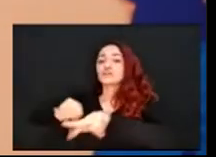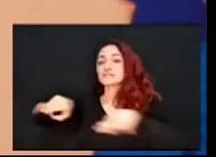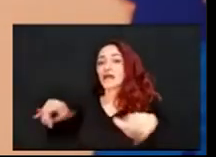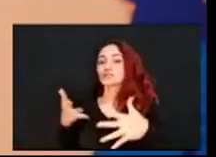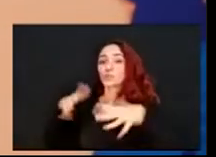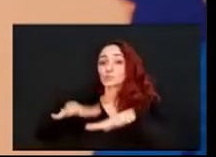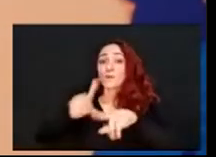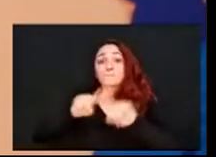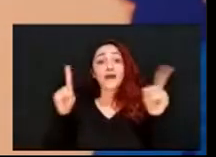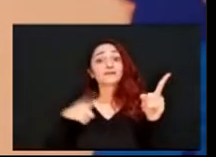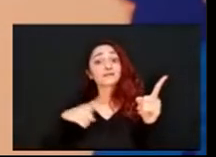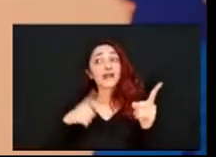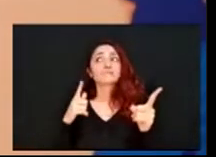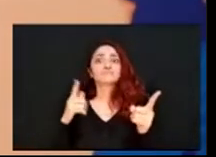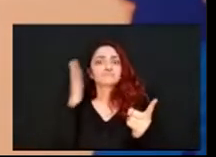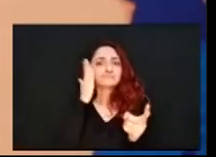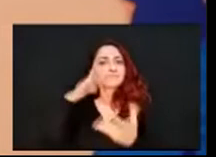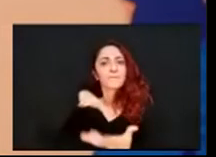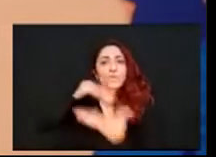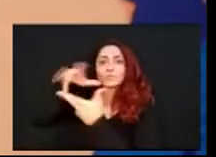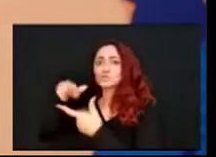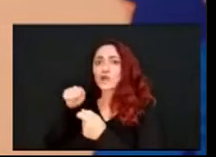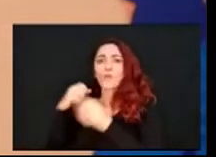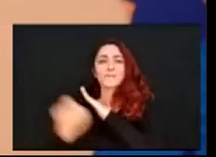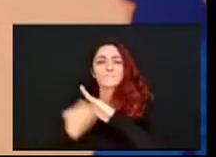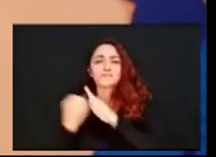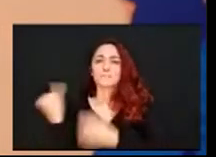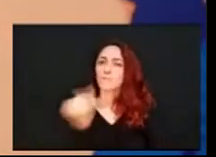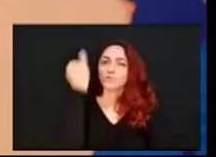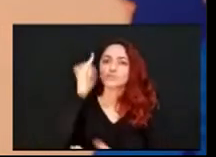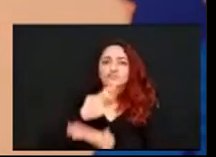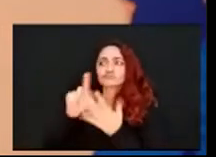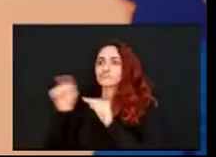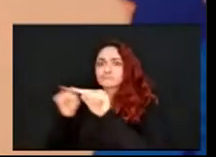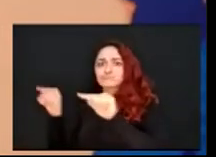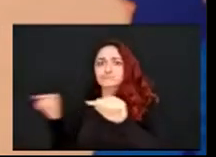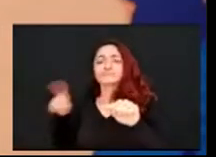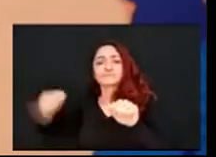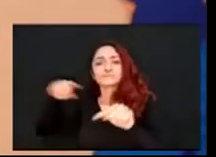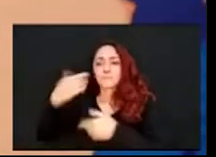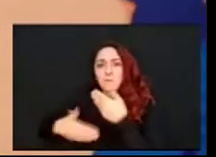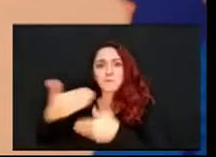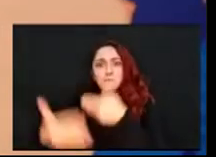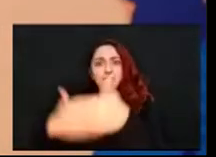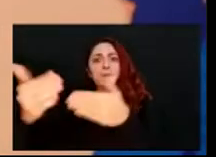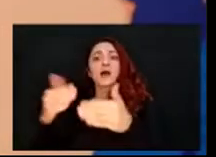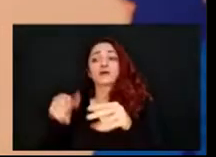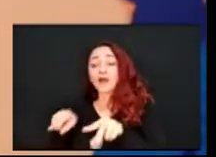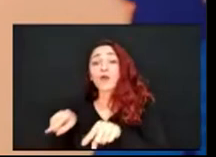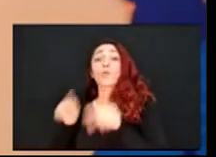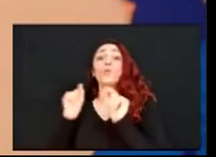mundial de grandes empresas em importantes empresas caminhando em direção da gestão inclusiva que é uma metodologia